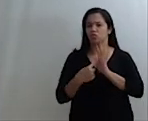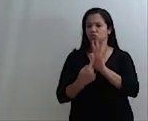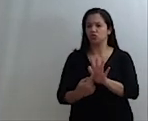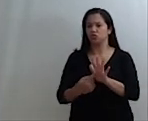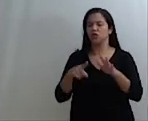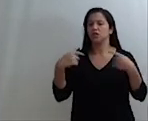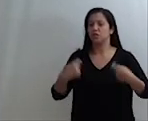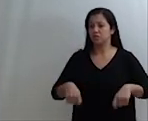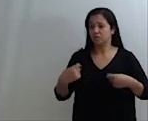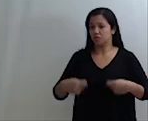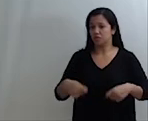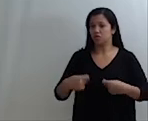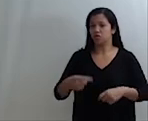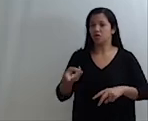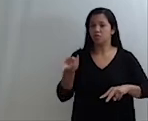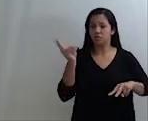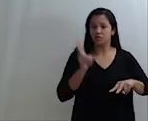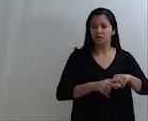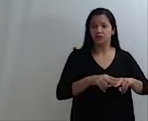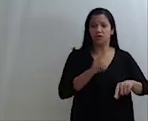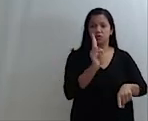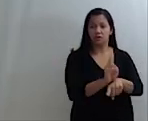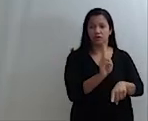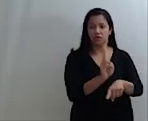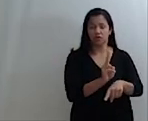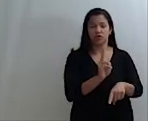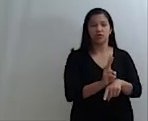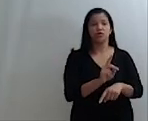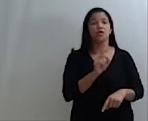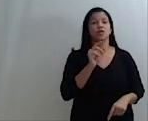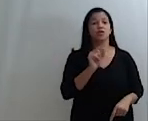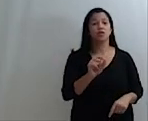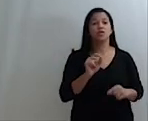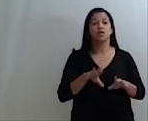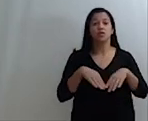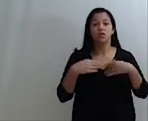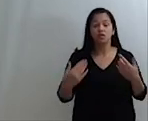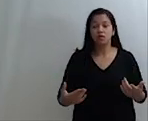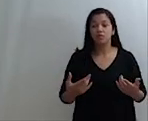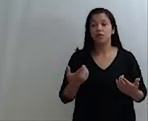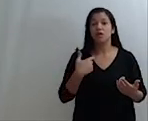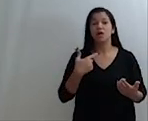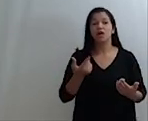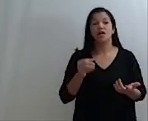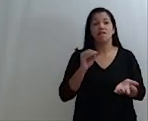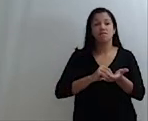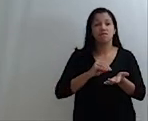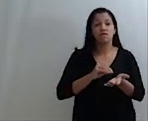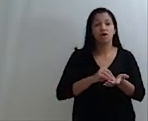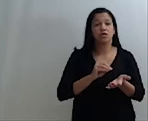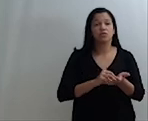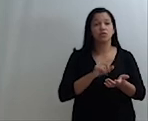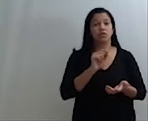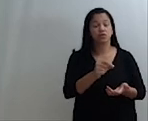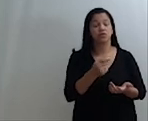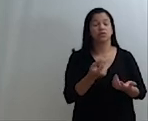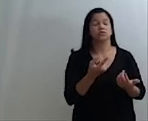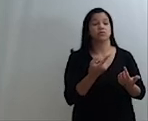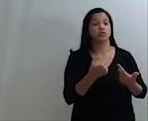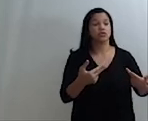necessidade da prisão preventiva e tampouco a insuficiência das medidas cautelares